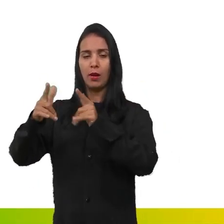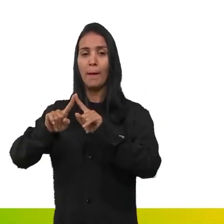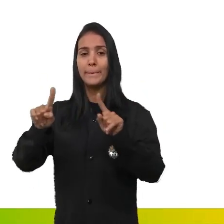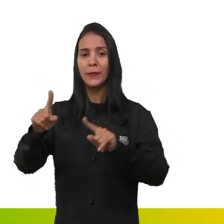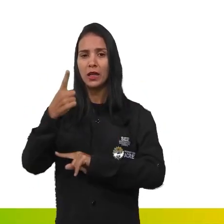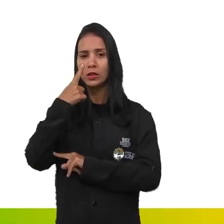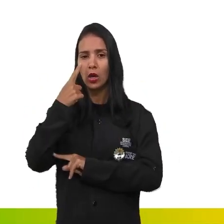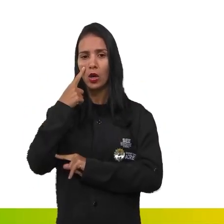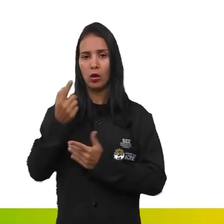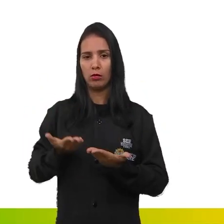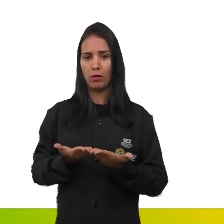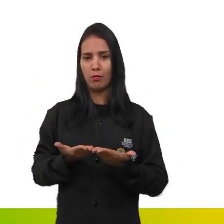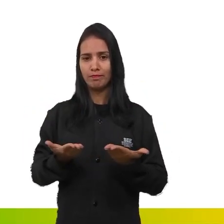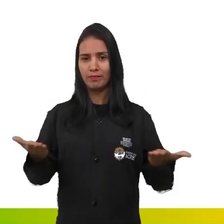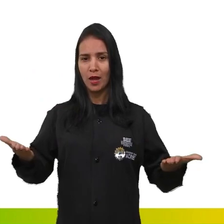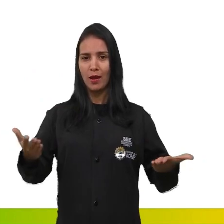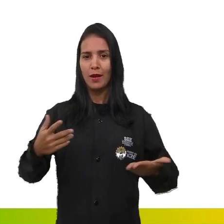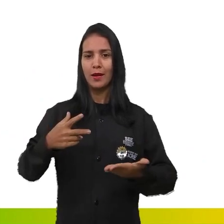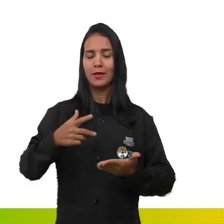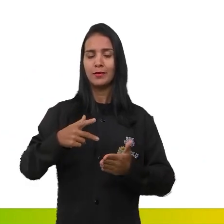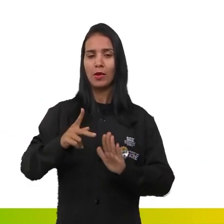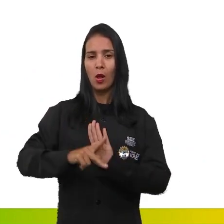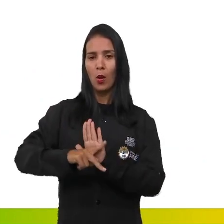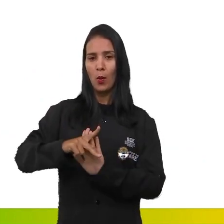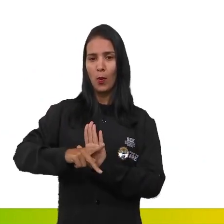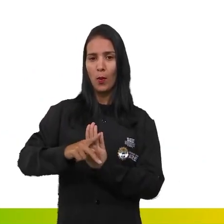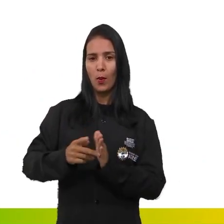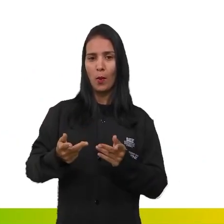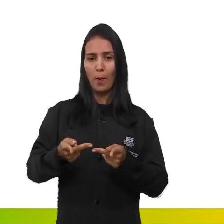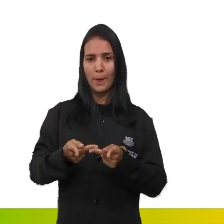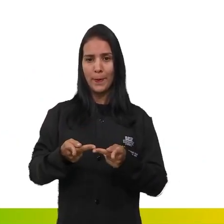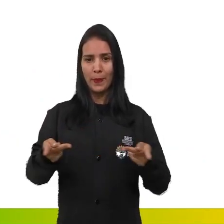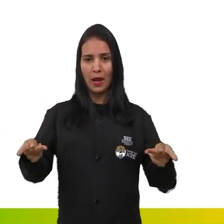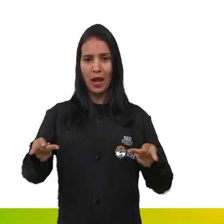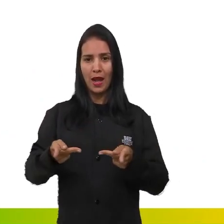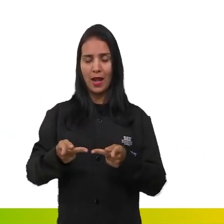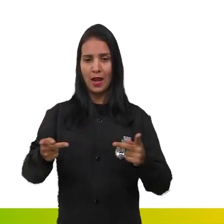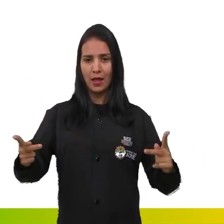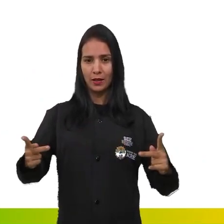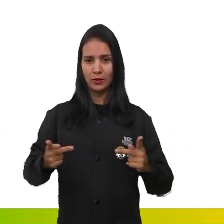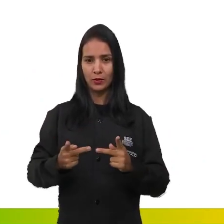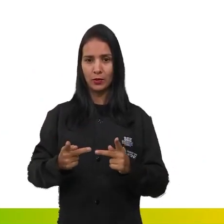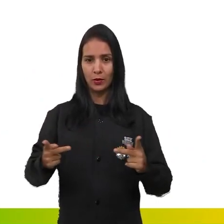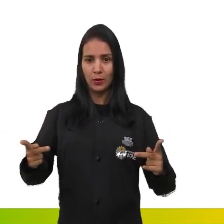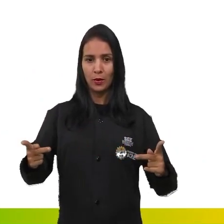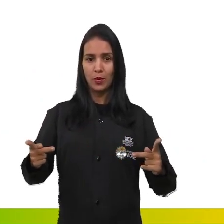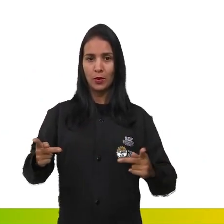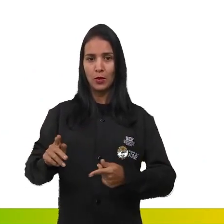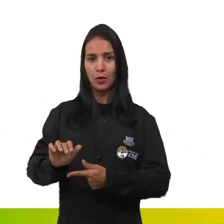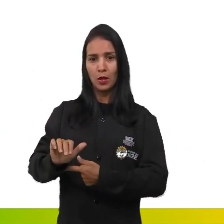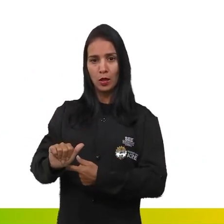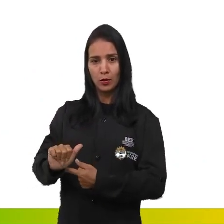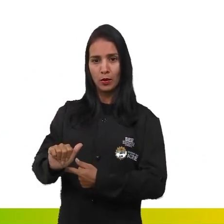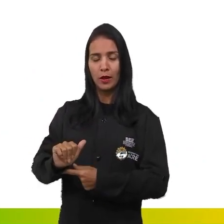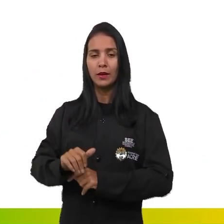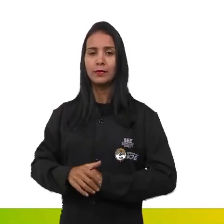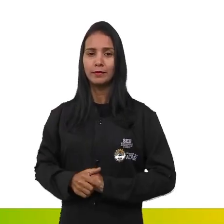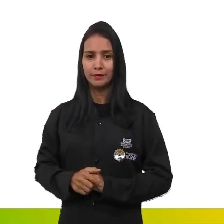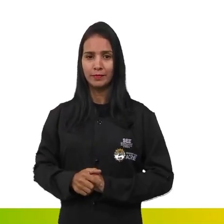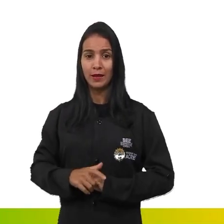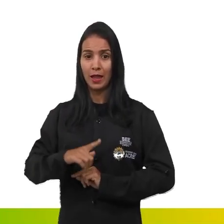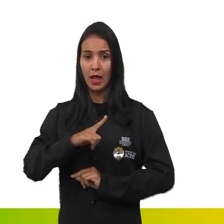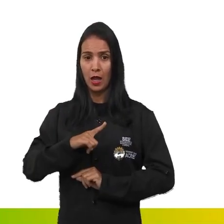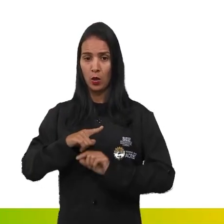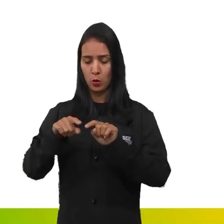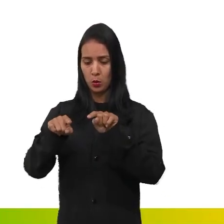alfa, ok? E eu estou dizendo, por enquanto, que essa área que está aqui marcada por